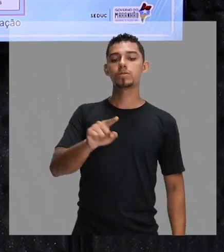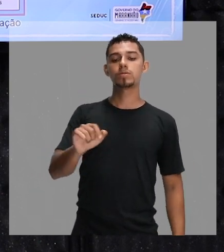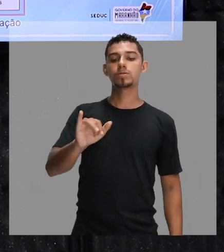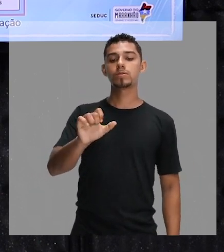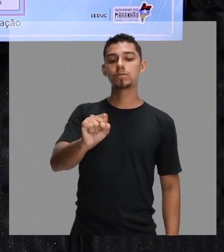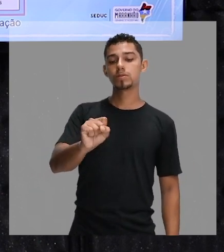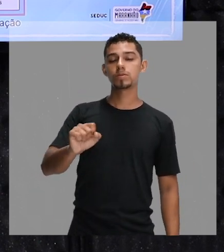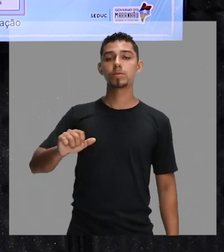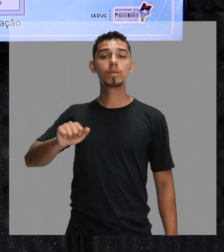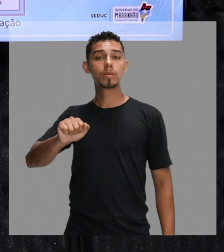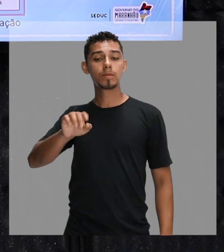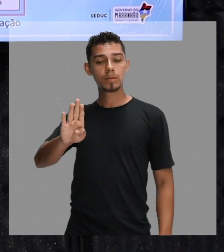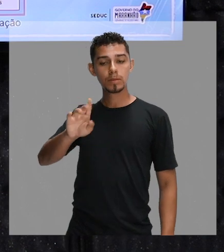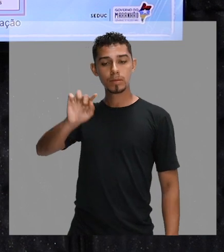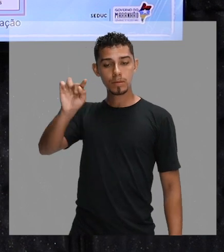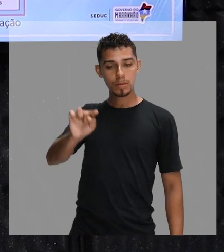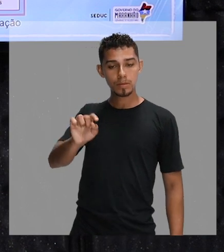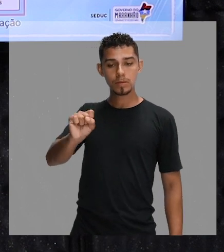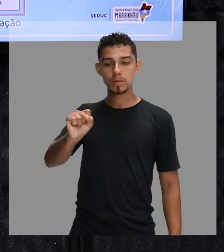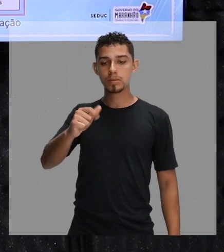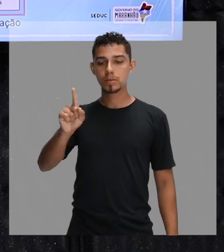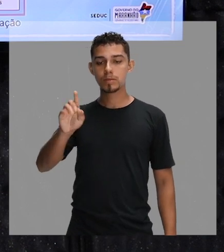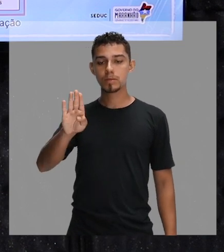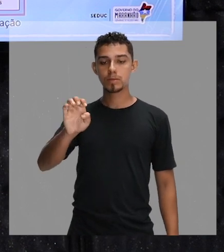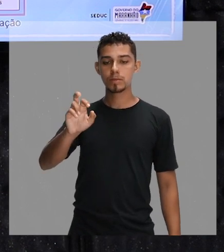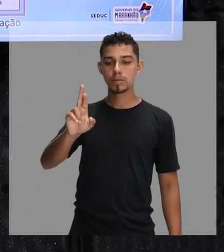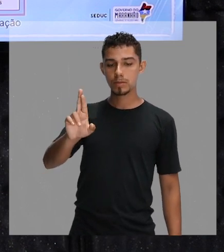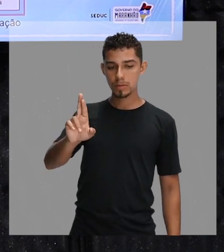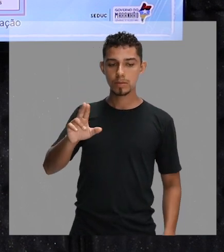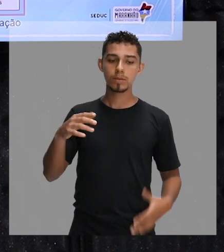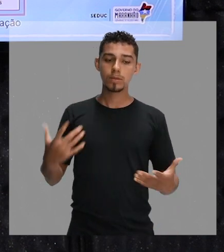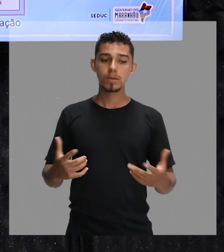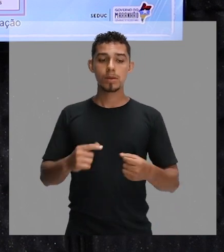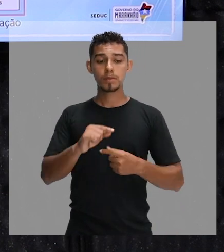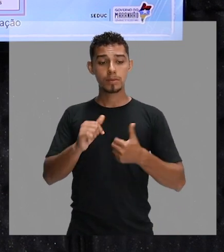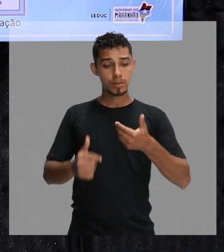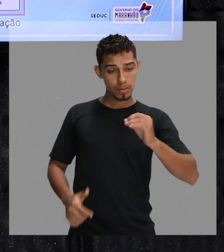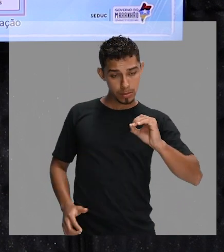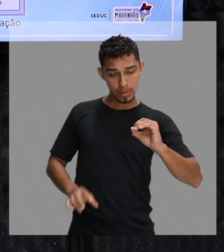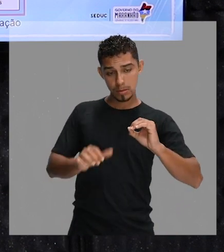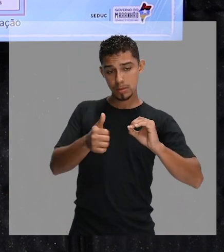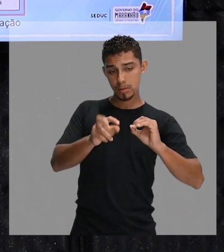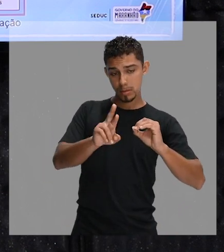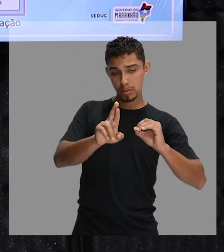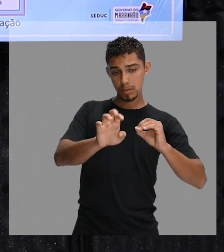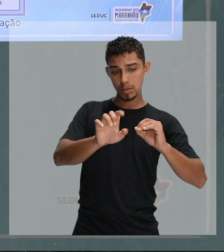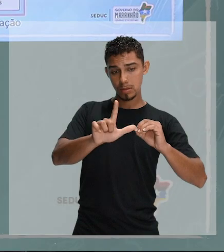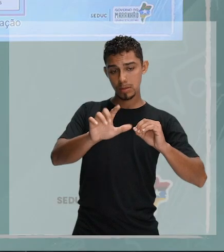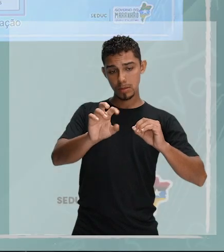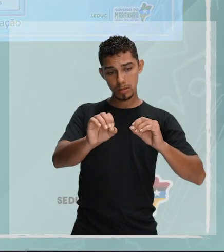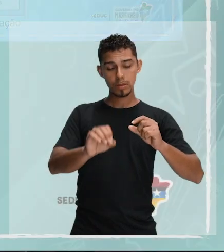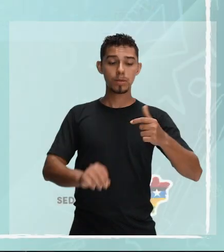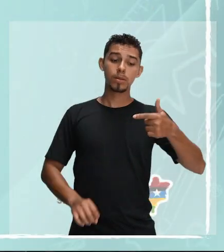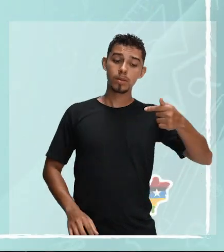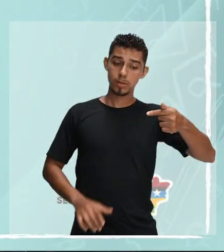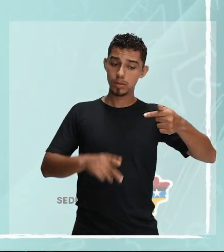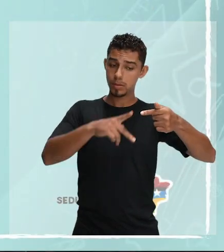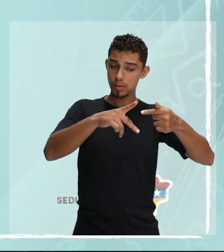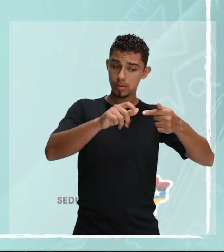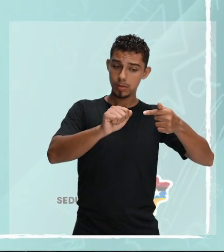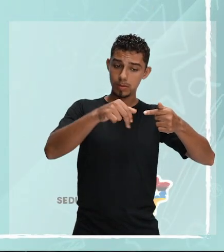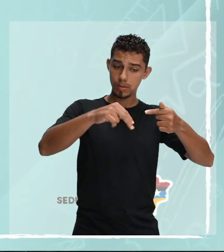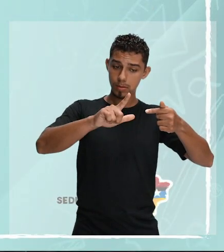Absaber. Por essa classificação, nós temos 10 unidades de relevo, sendo 7 planaltos e